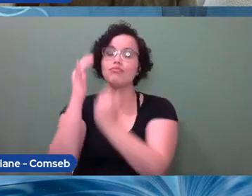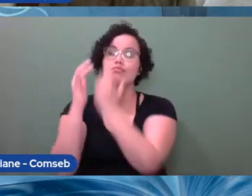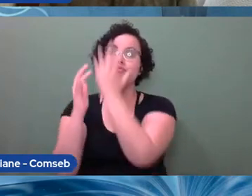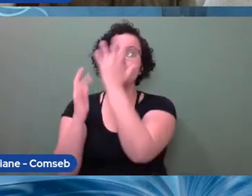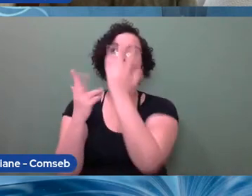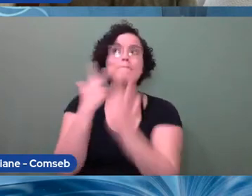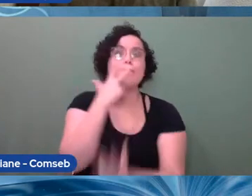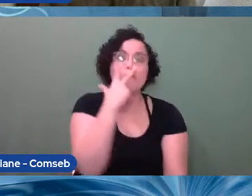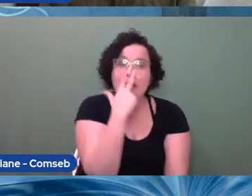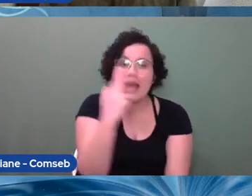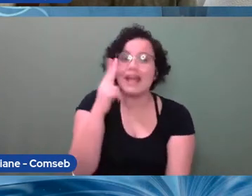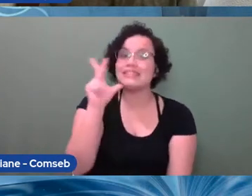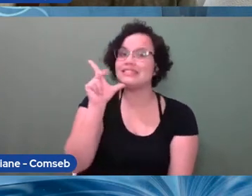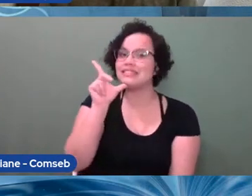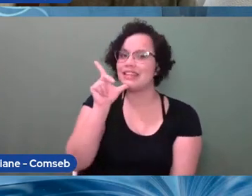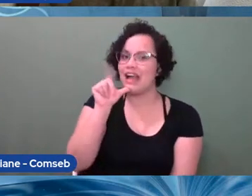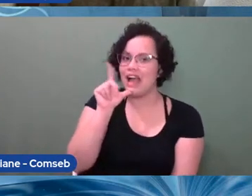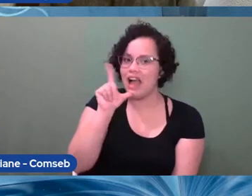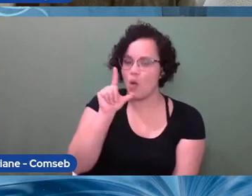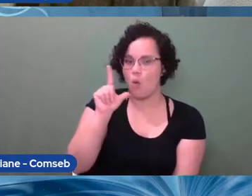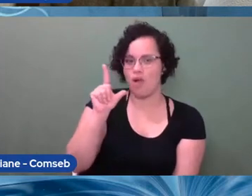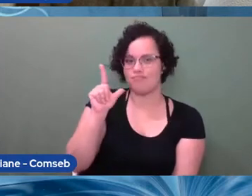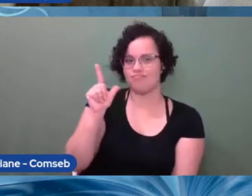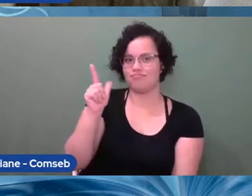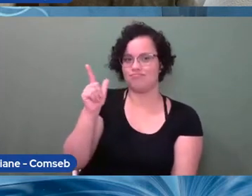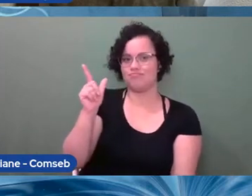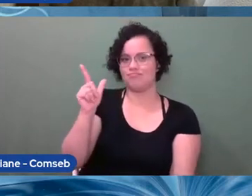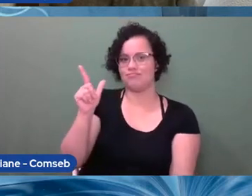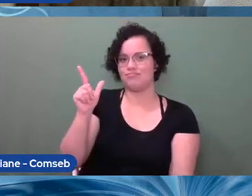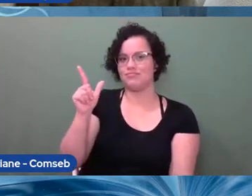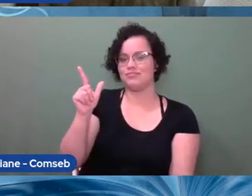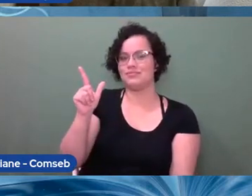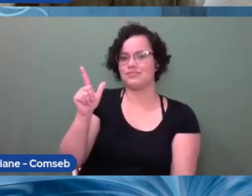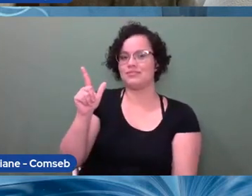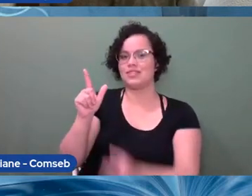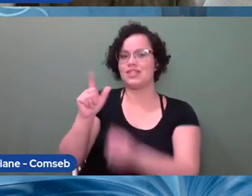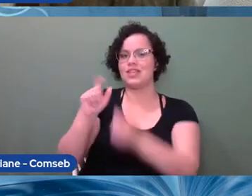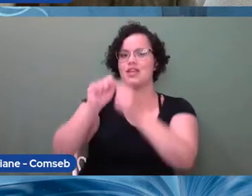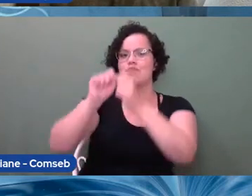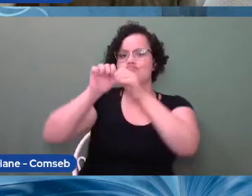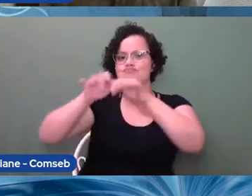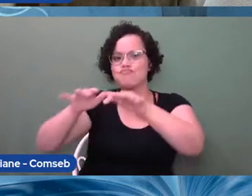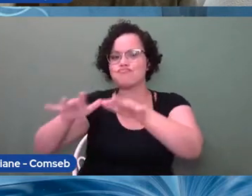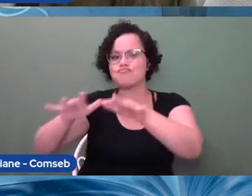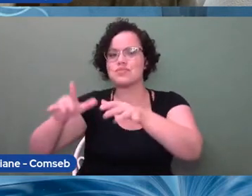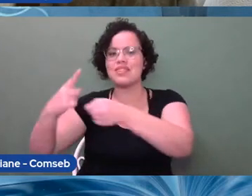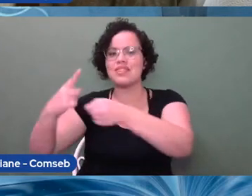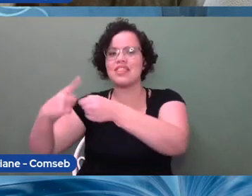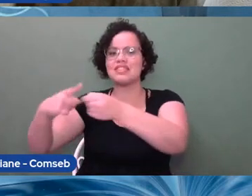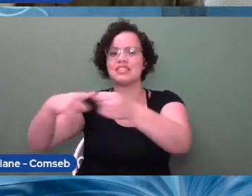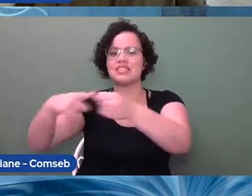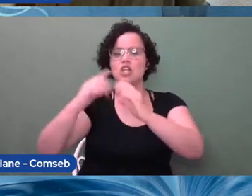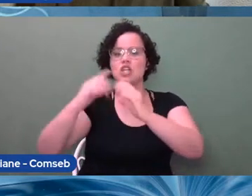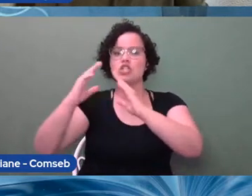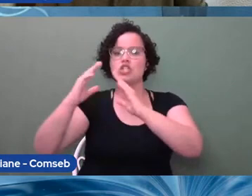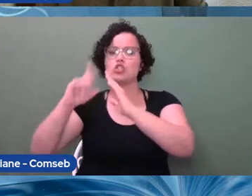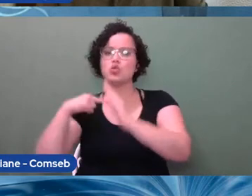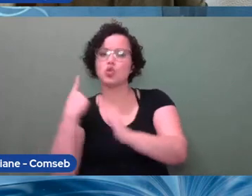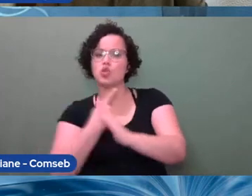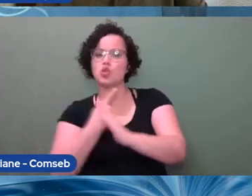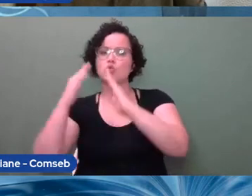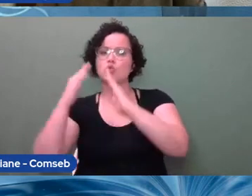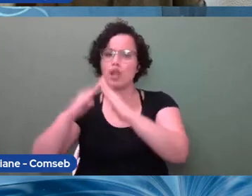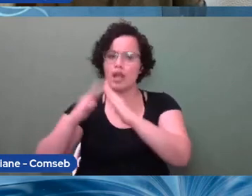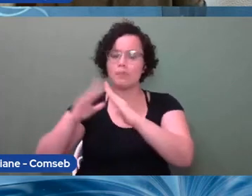água, de um líquido, que abastece a cidade de Nosso Lar com as energias necessárias para que ela seja uma cidade